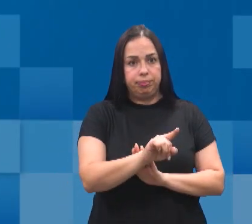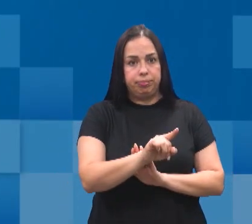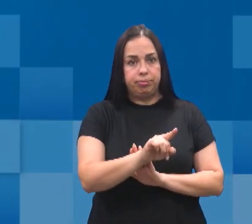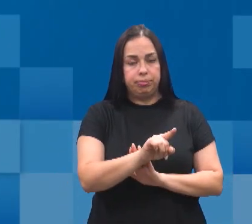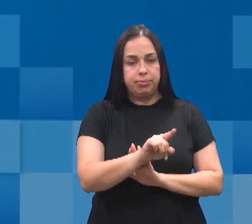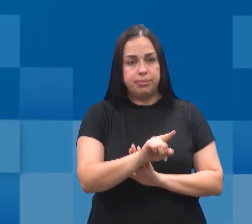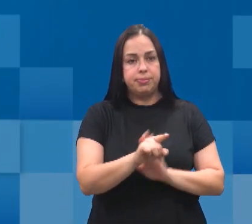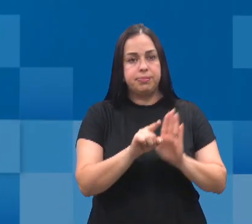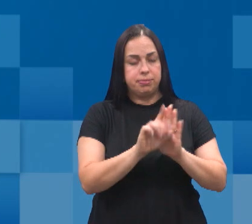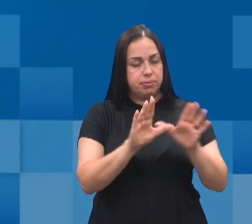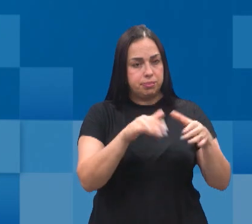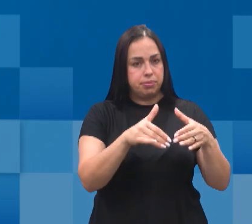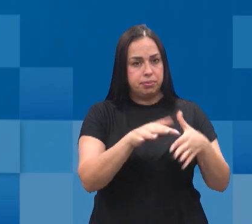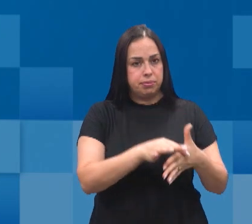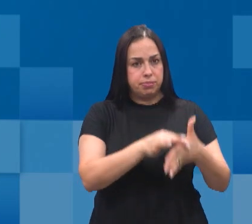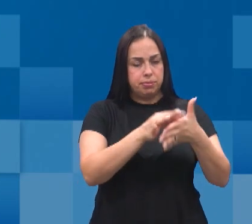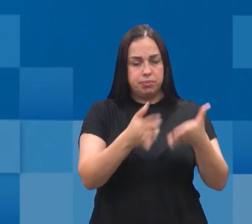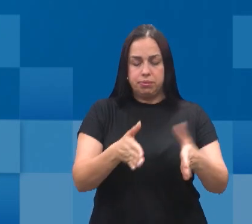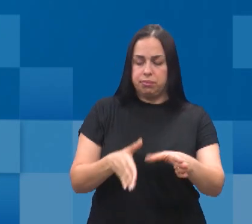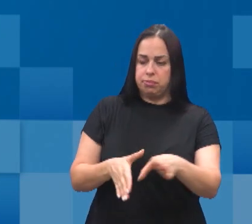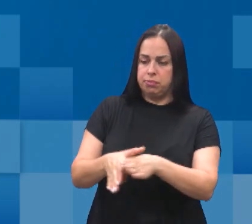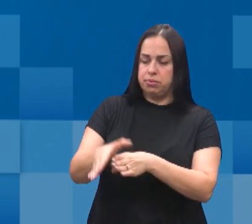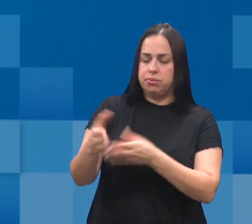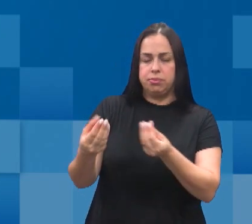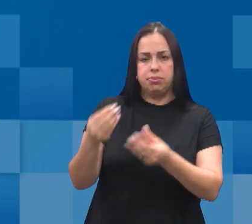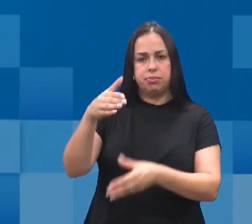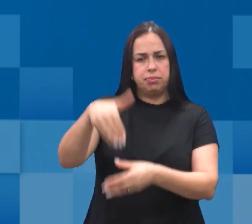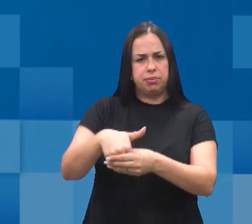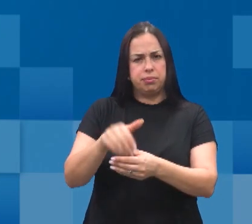a liderança se deseja caminhar o voto.